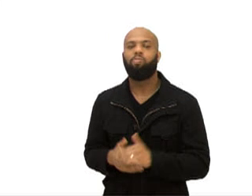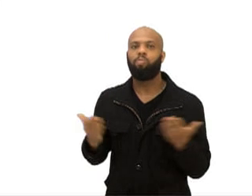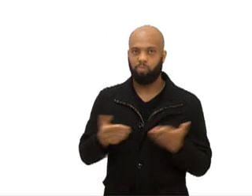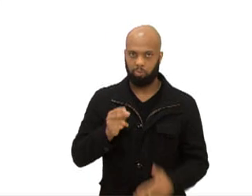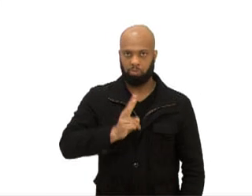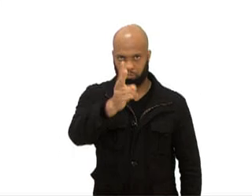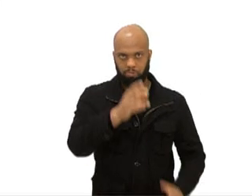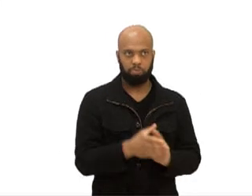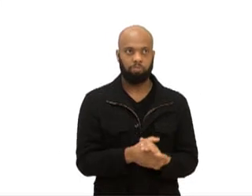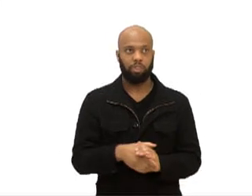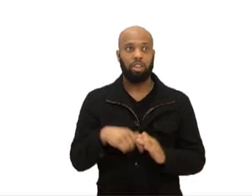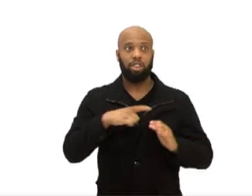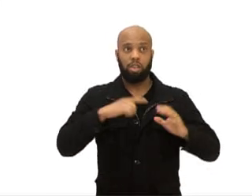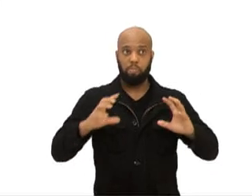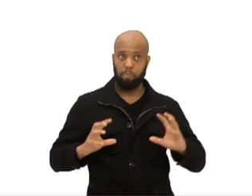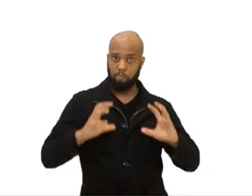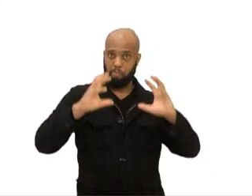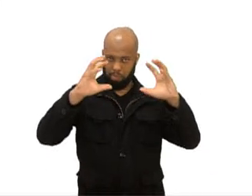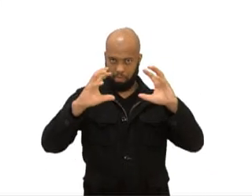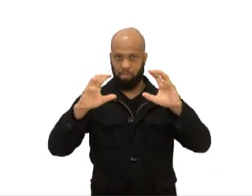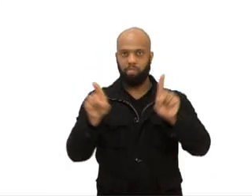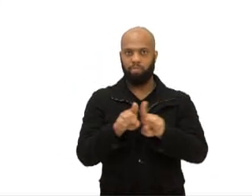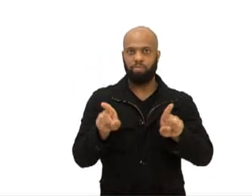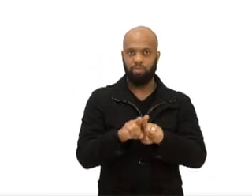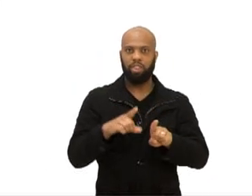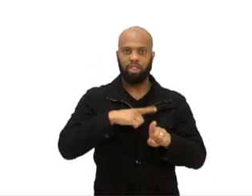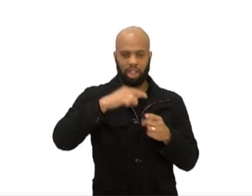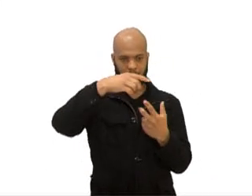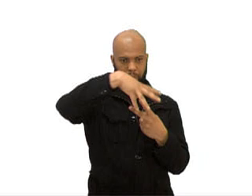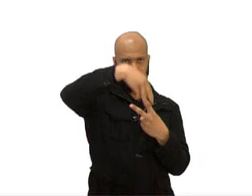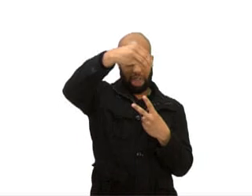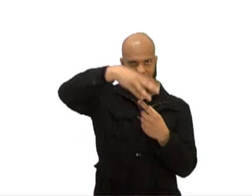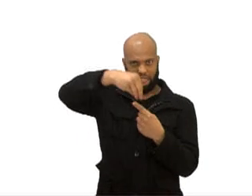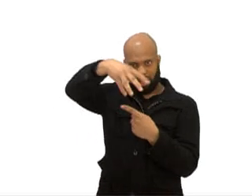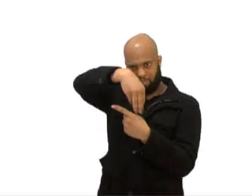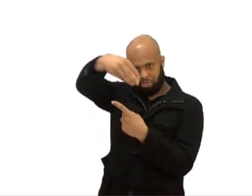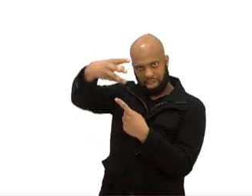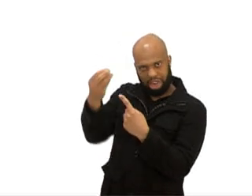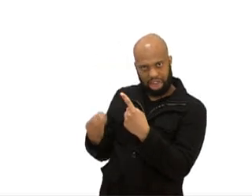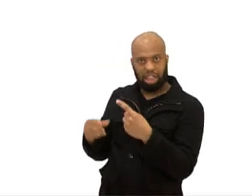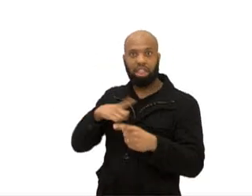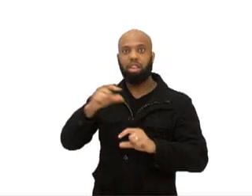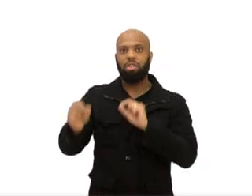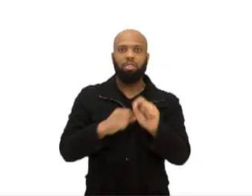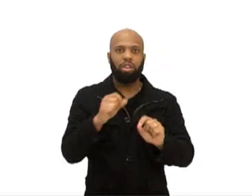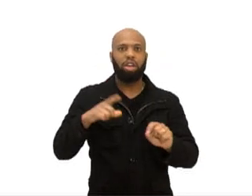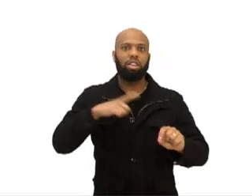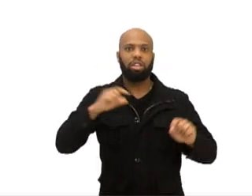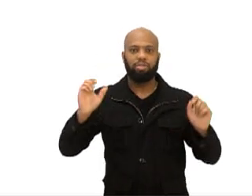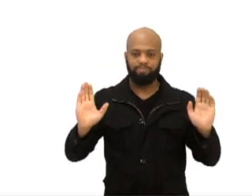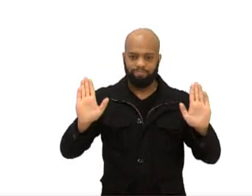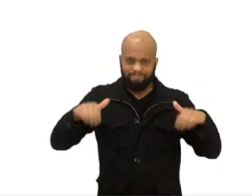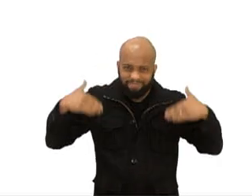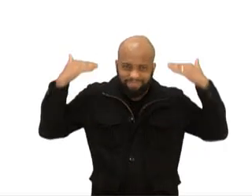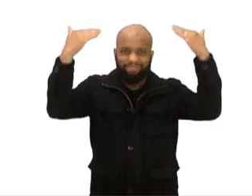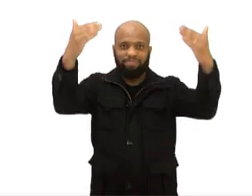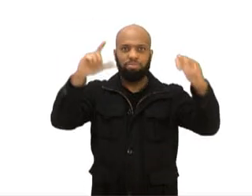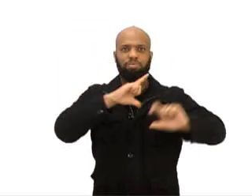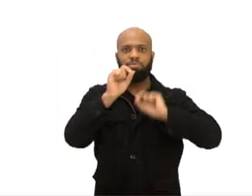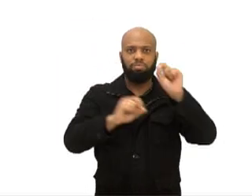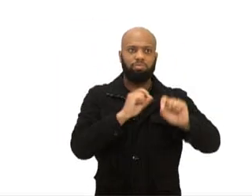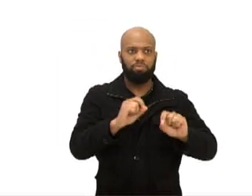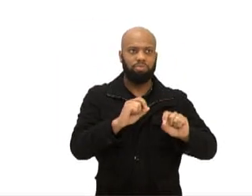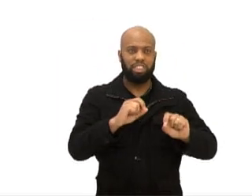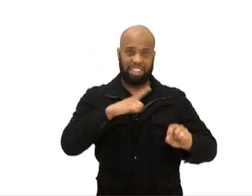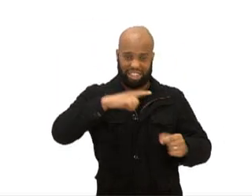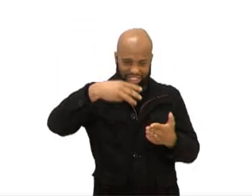Continuando. Uma bola de pele e penachos bate contra mim, lançando-me por cima do parapeito com o resto